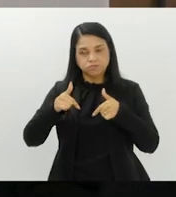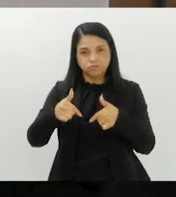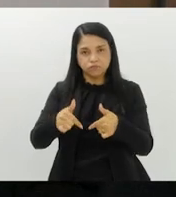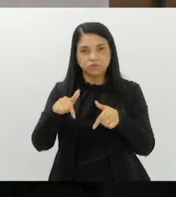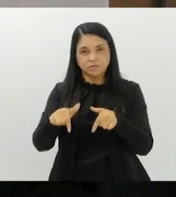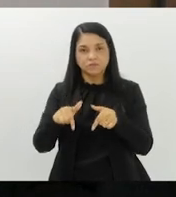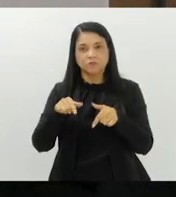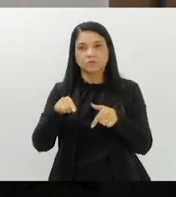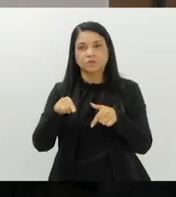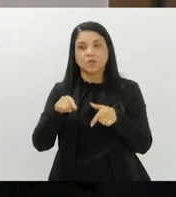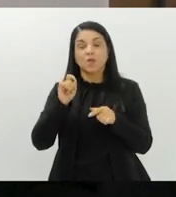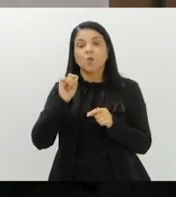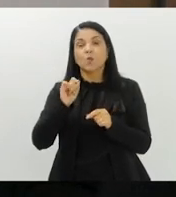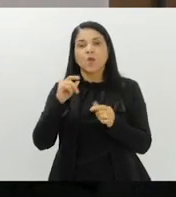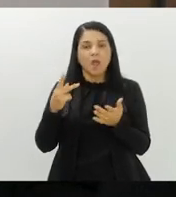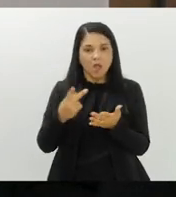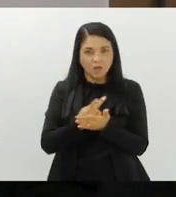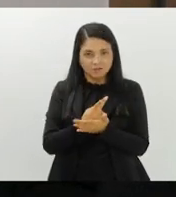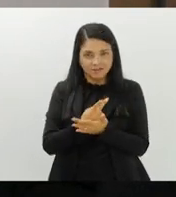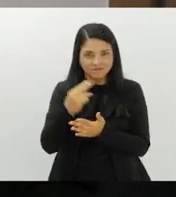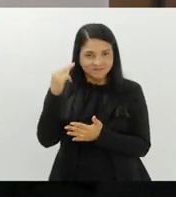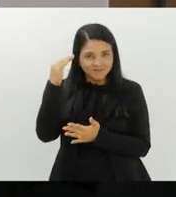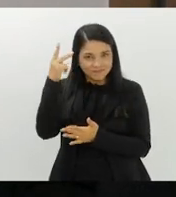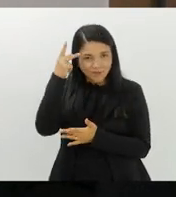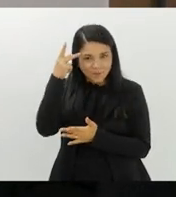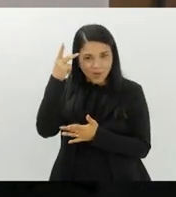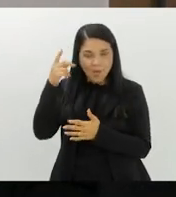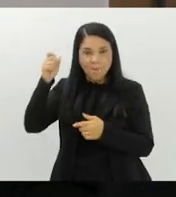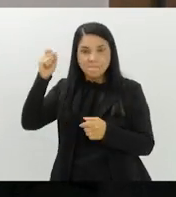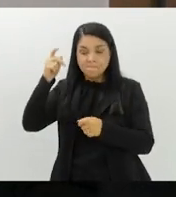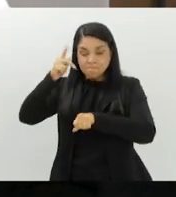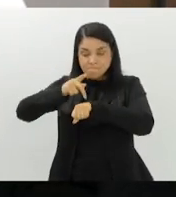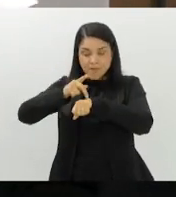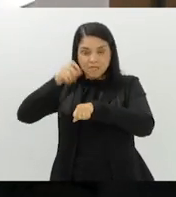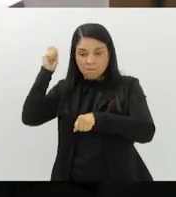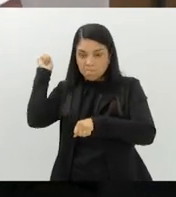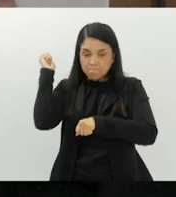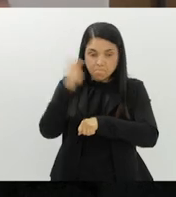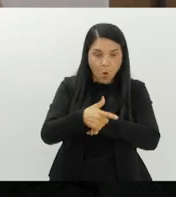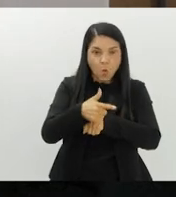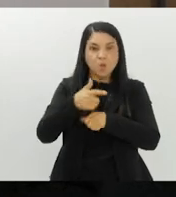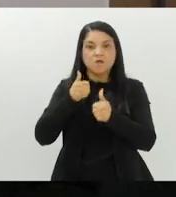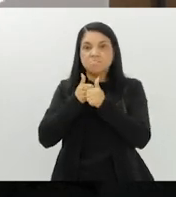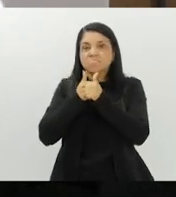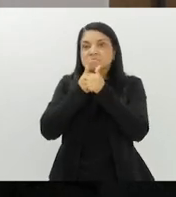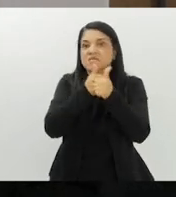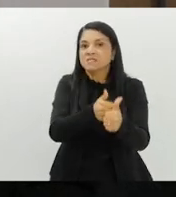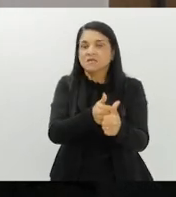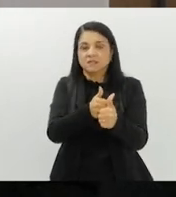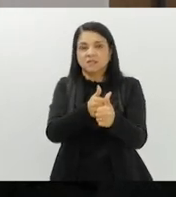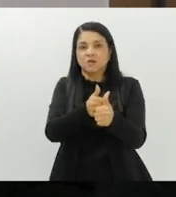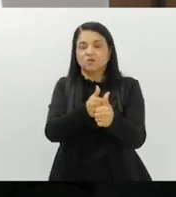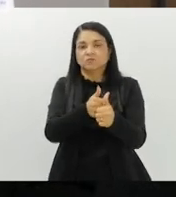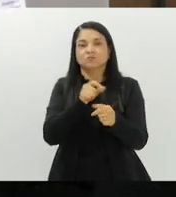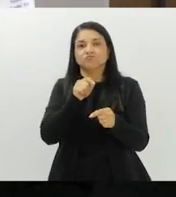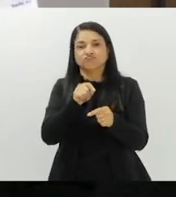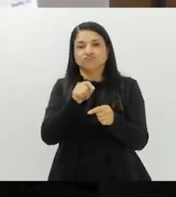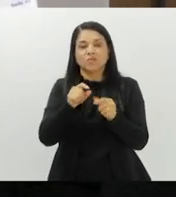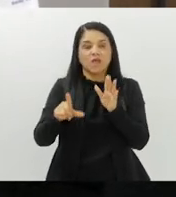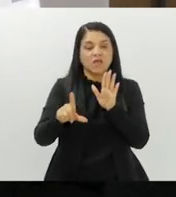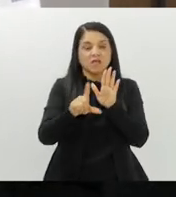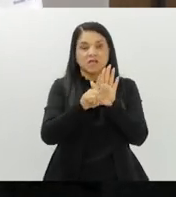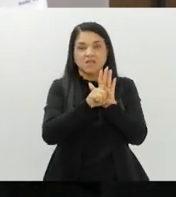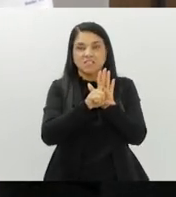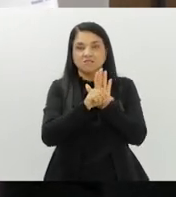é o apedrejamento, a perseguição pertinente, principalmente pelas questões da lei do